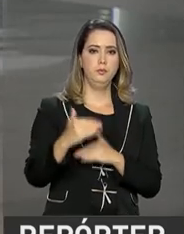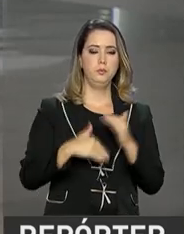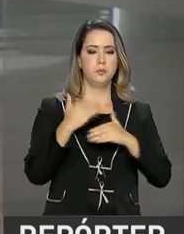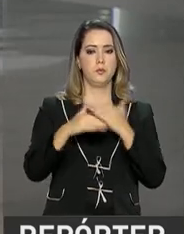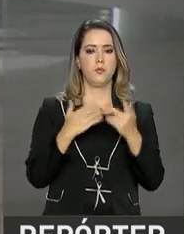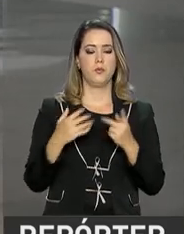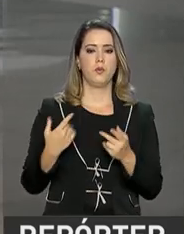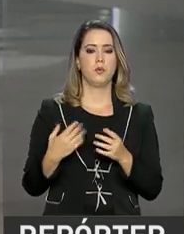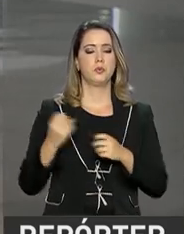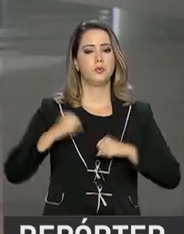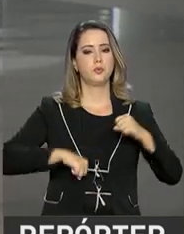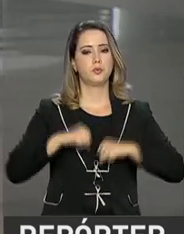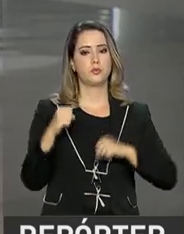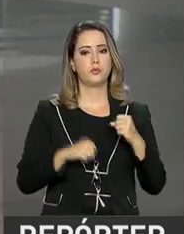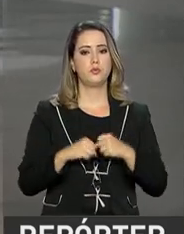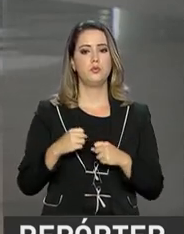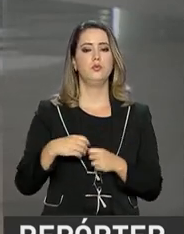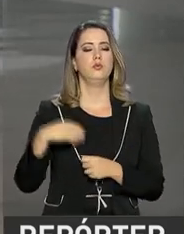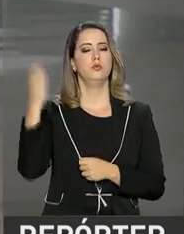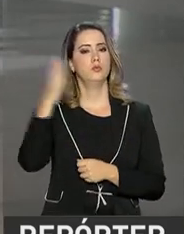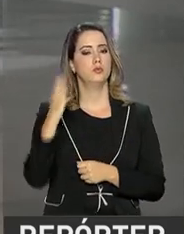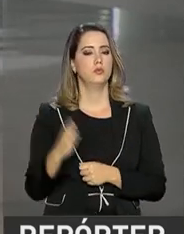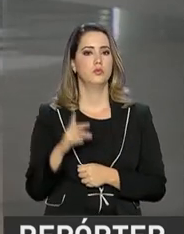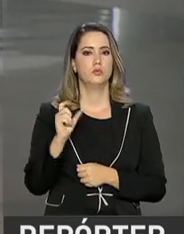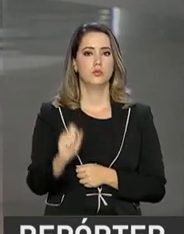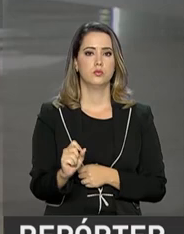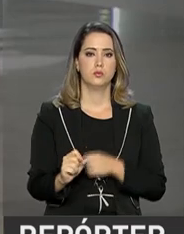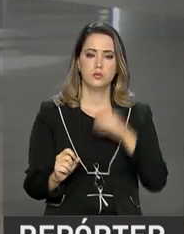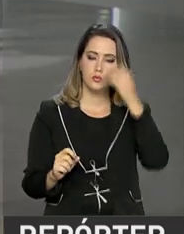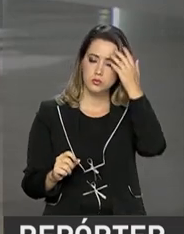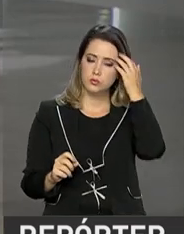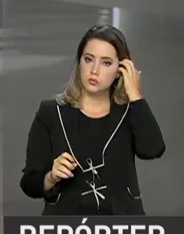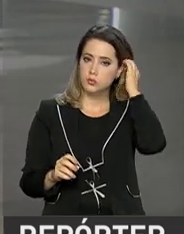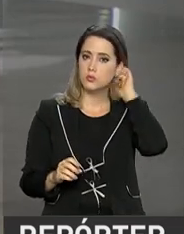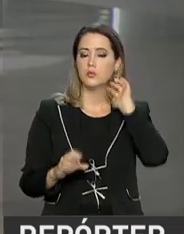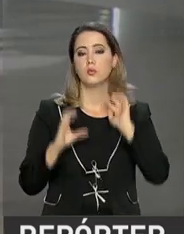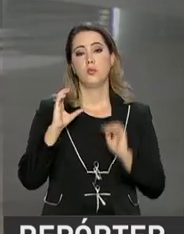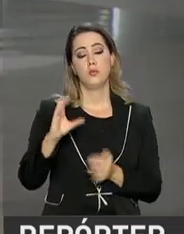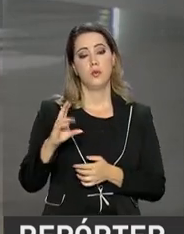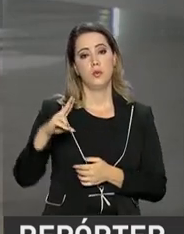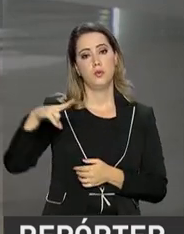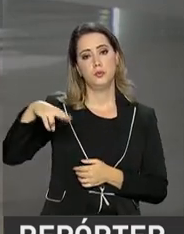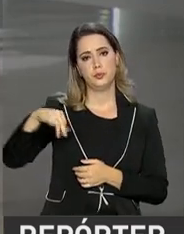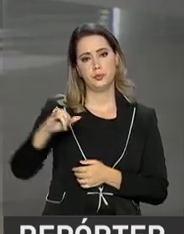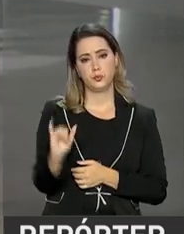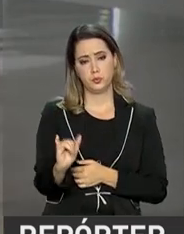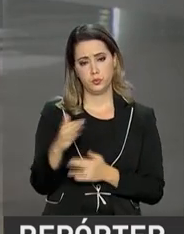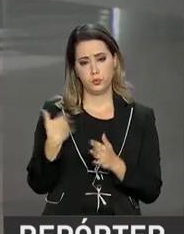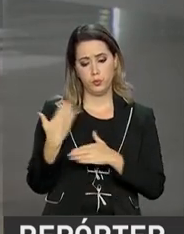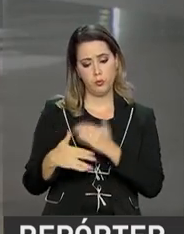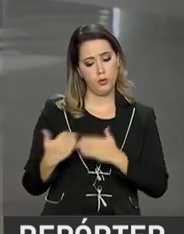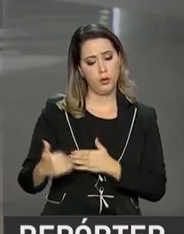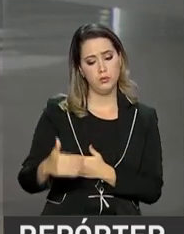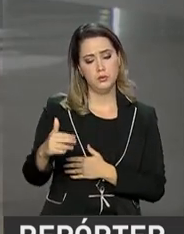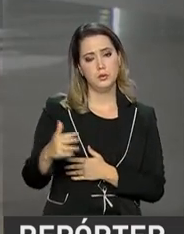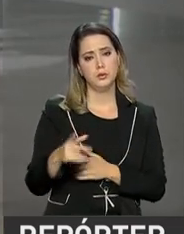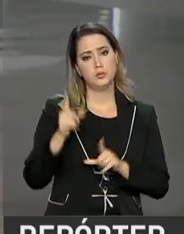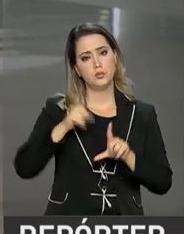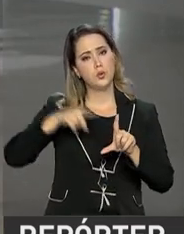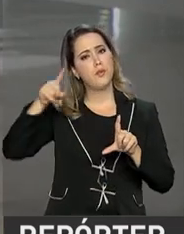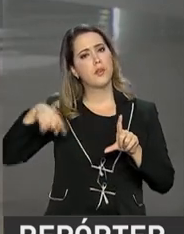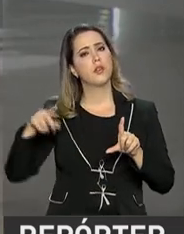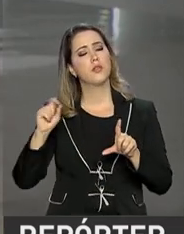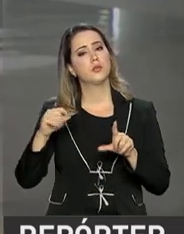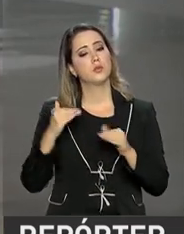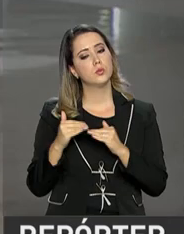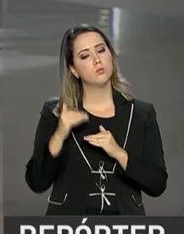na produção industrial brasileira segundo a confederação nacional da indústria daqui para frente a tendência é que